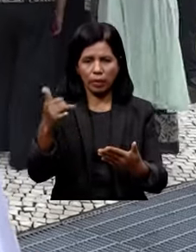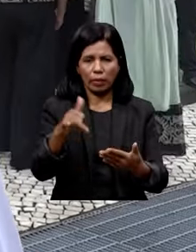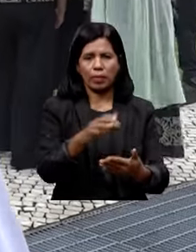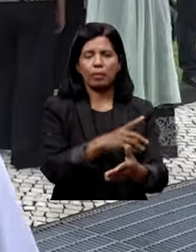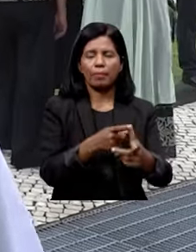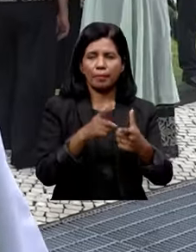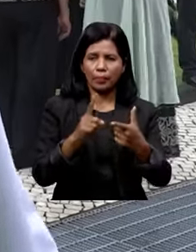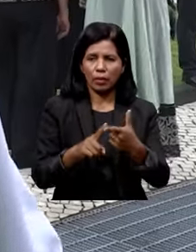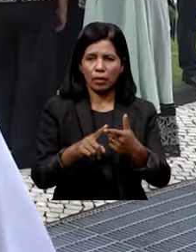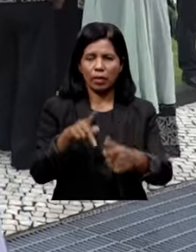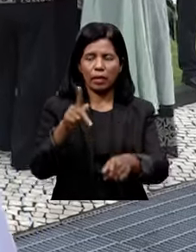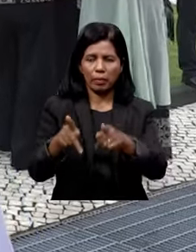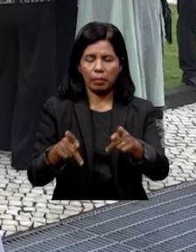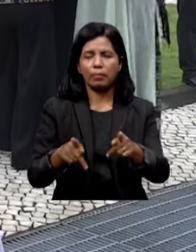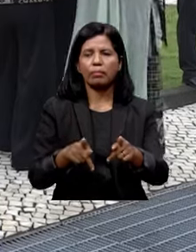na de Emma